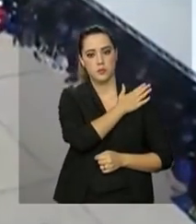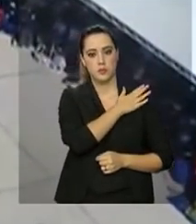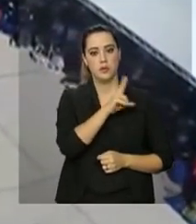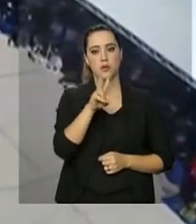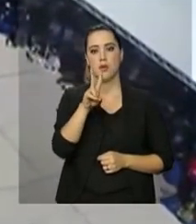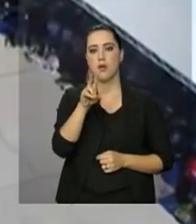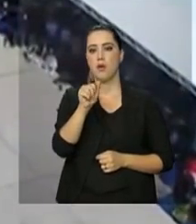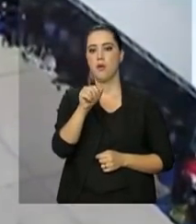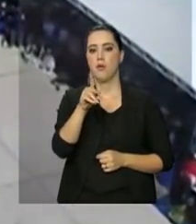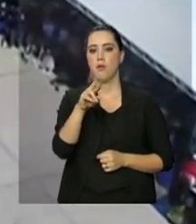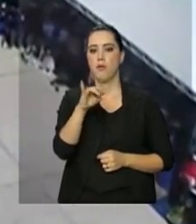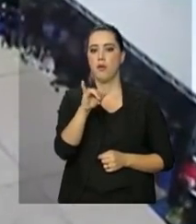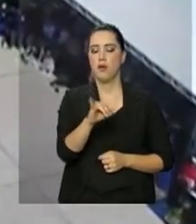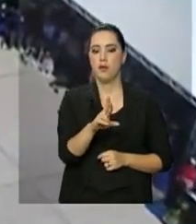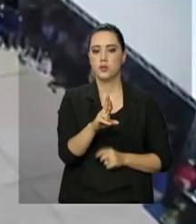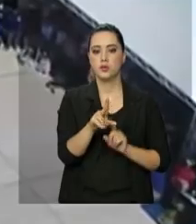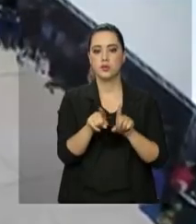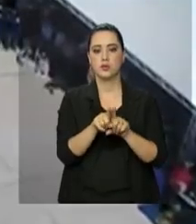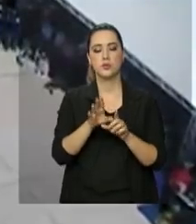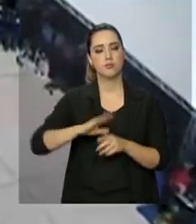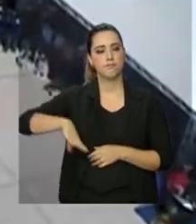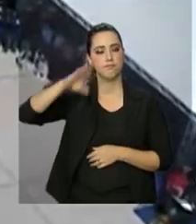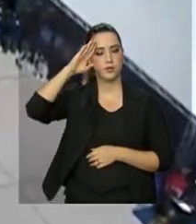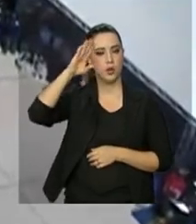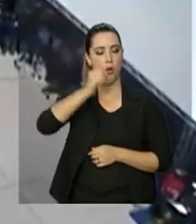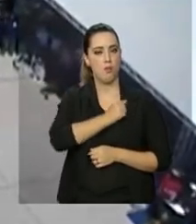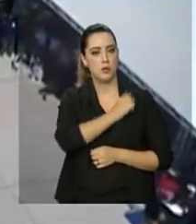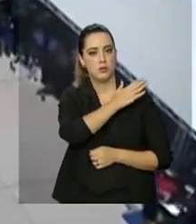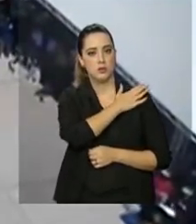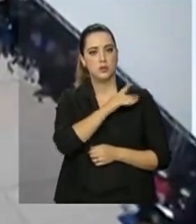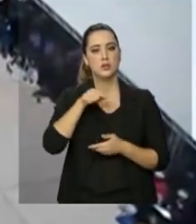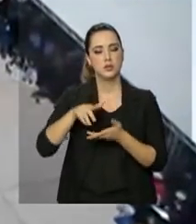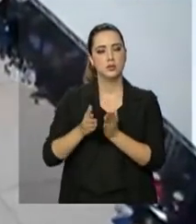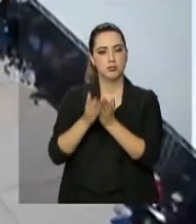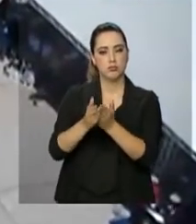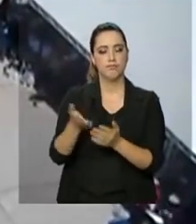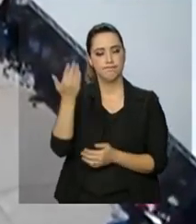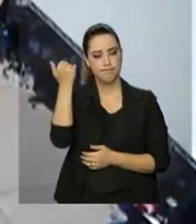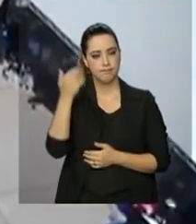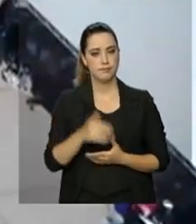Valdir Bastos Pontes, comandante-geral do Corpo de Fuzileiros Navais naquela época.